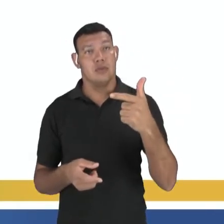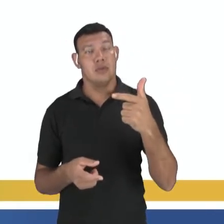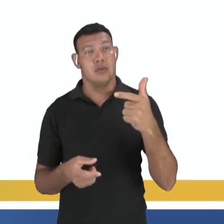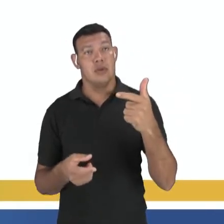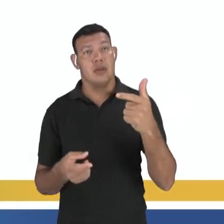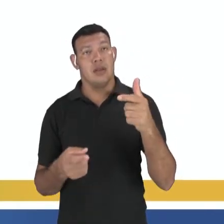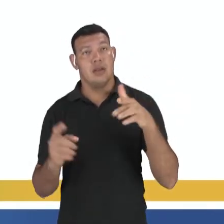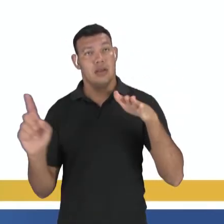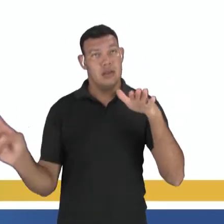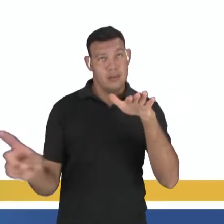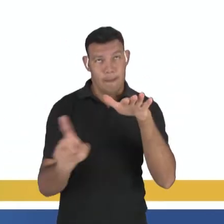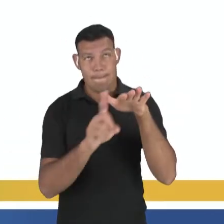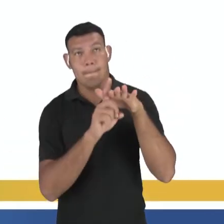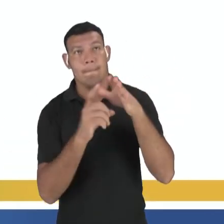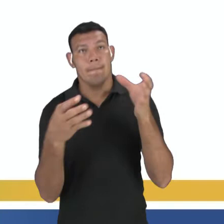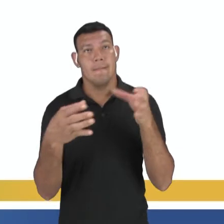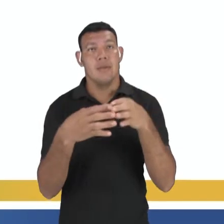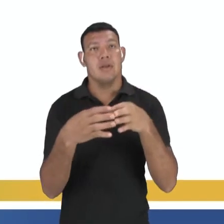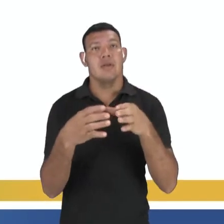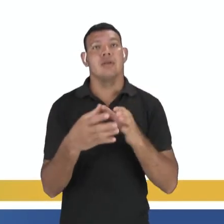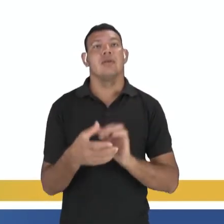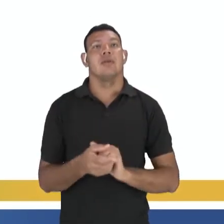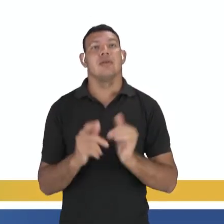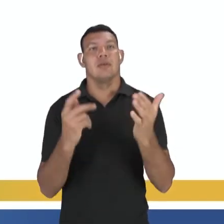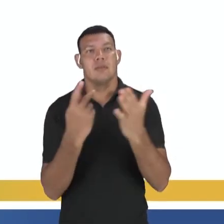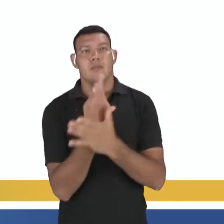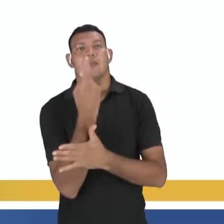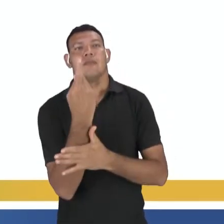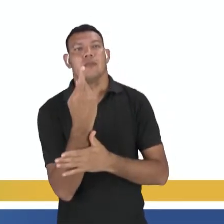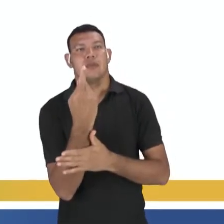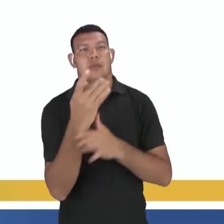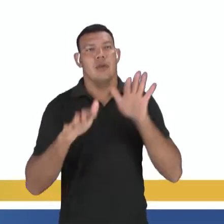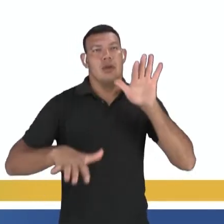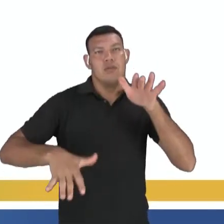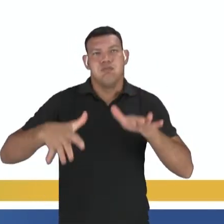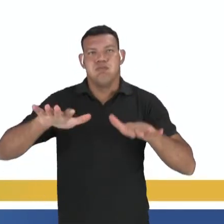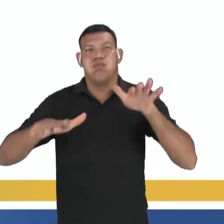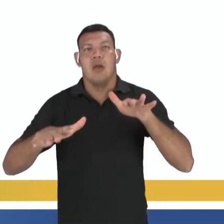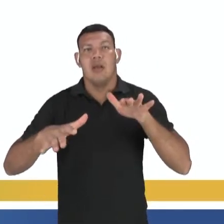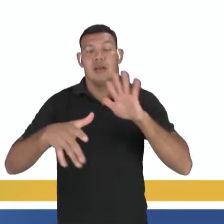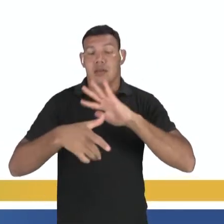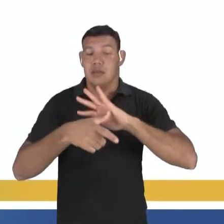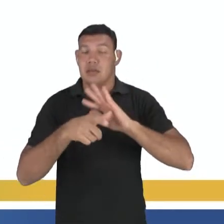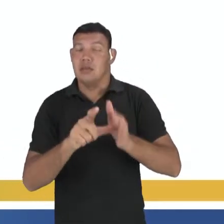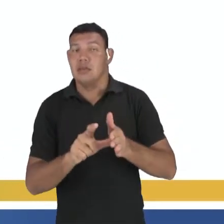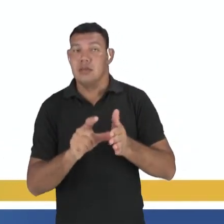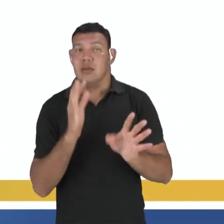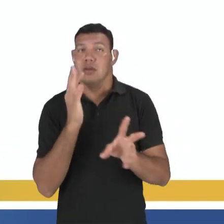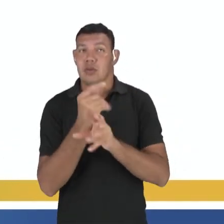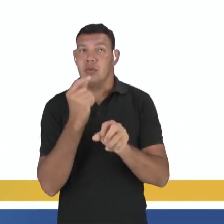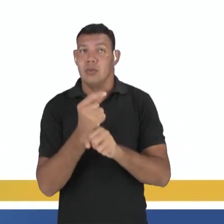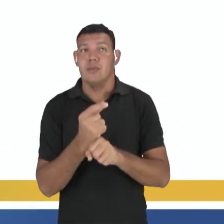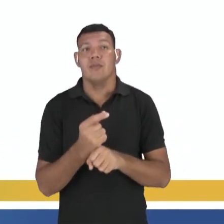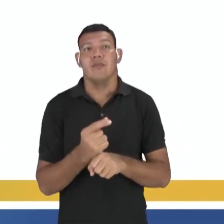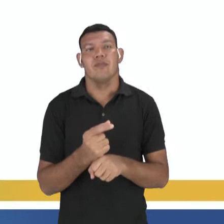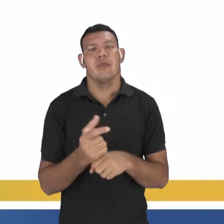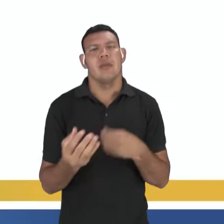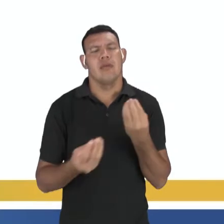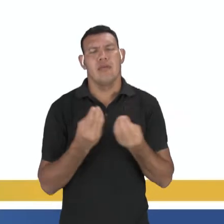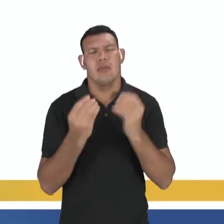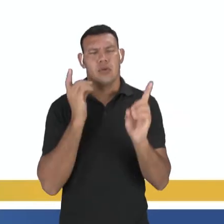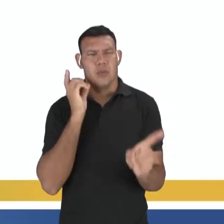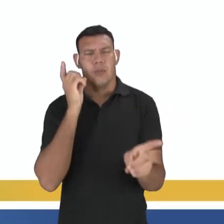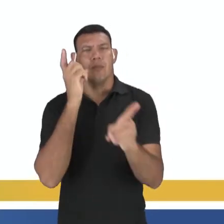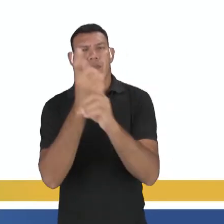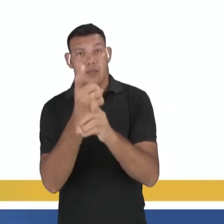Então, vamos lá. Quais são as idades, pessoal? 10, 13, 15 e 17. Para eu responder qual é a amplitude, basta